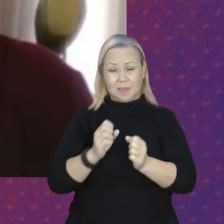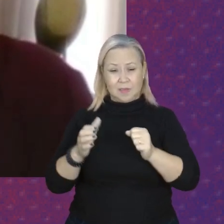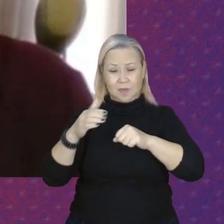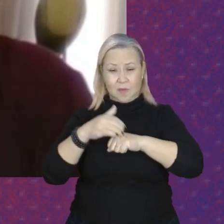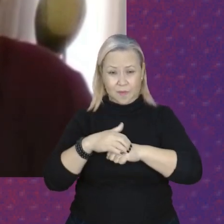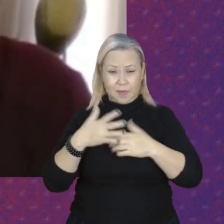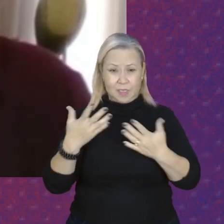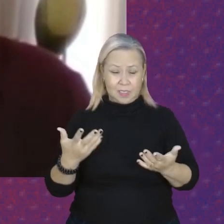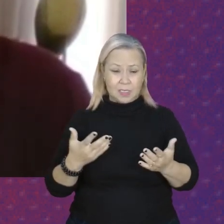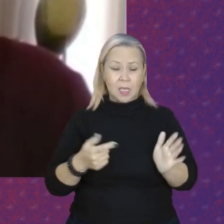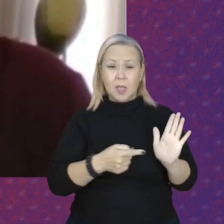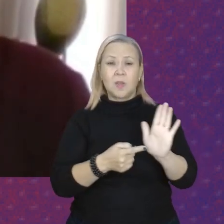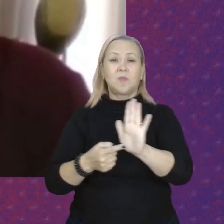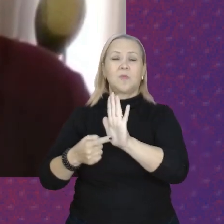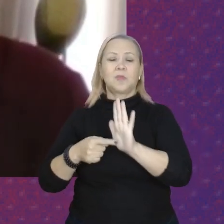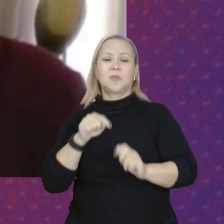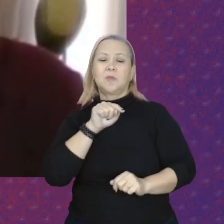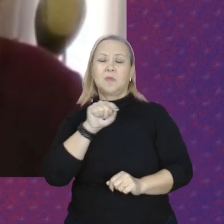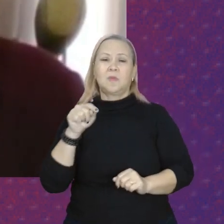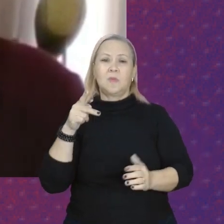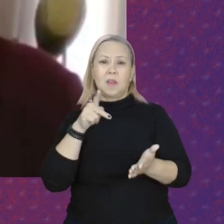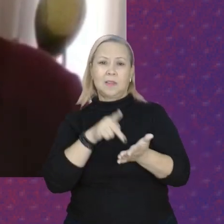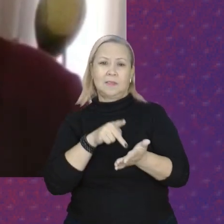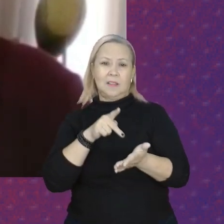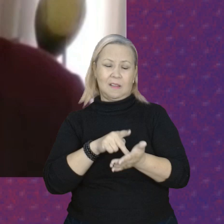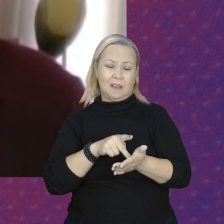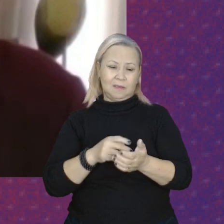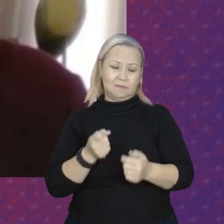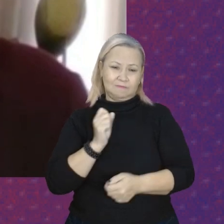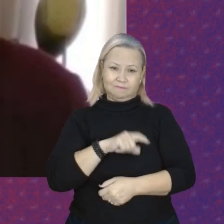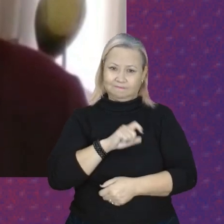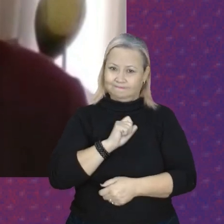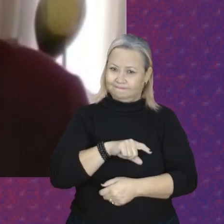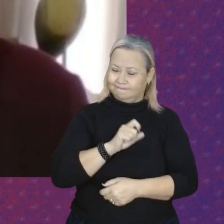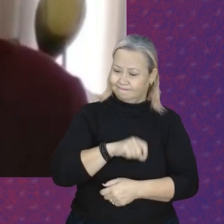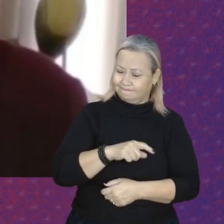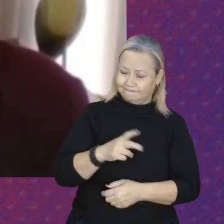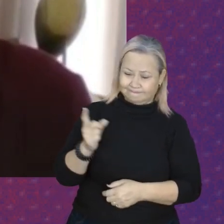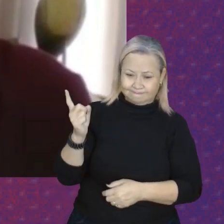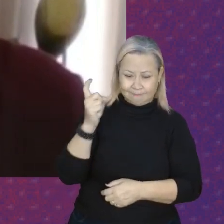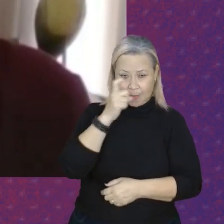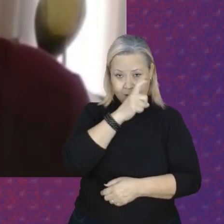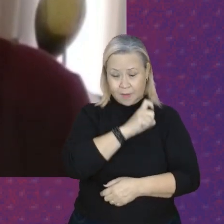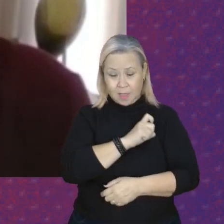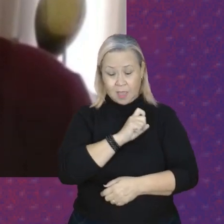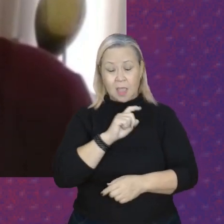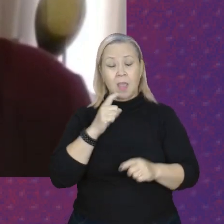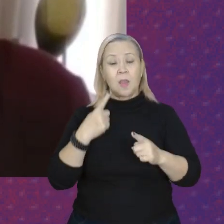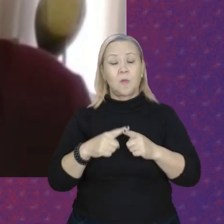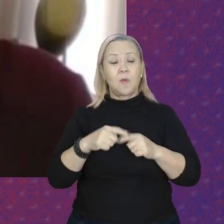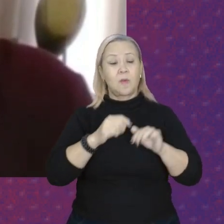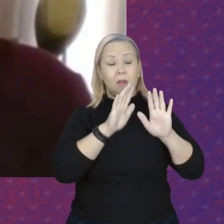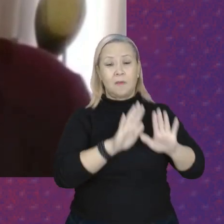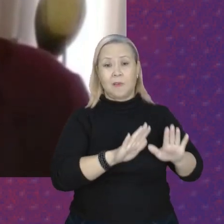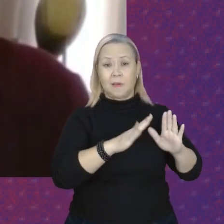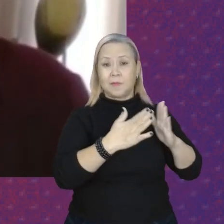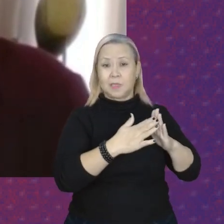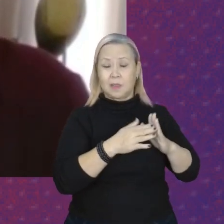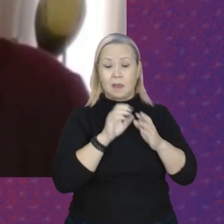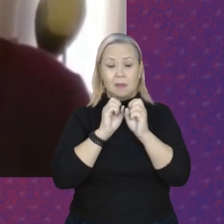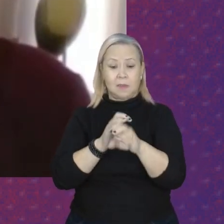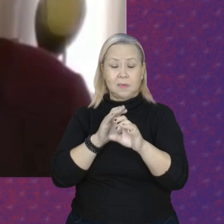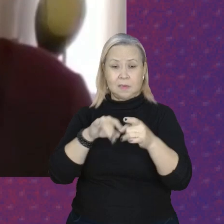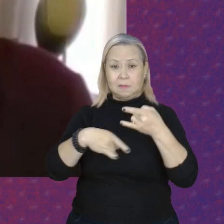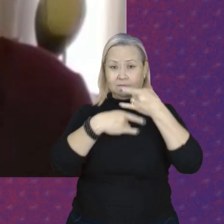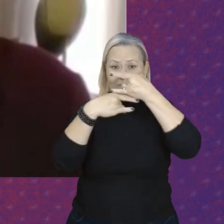maneira muito relevante e muito cruel, porque nós ficamos em casa dando aulas